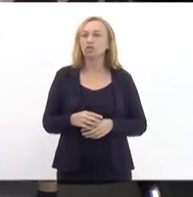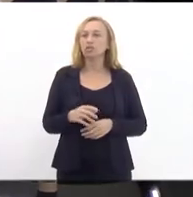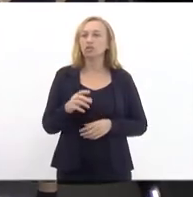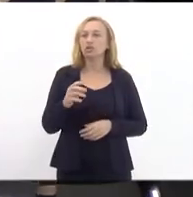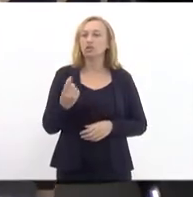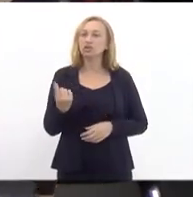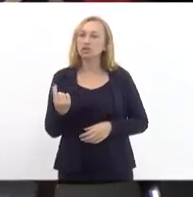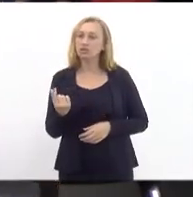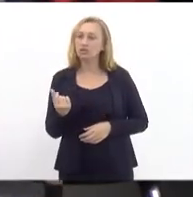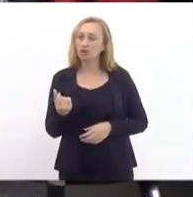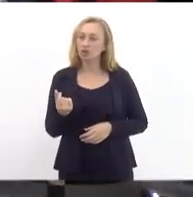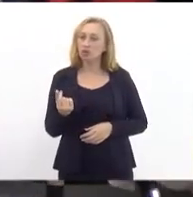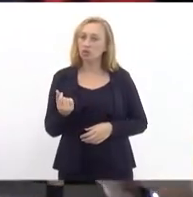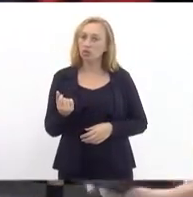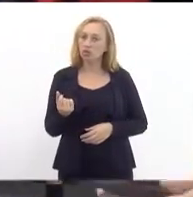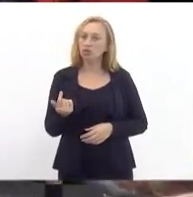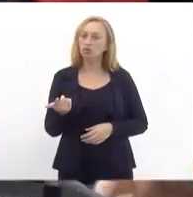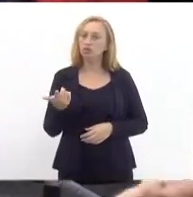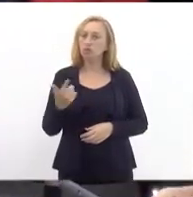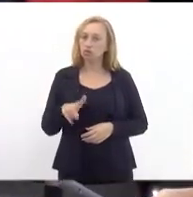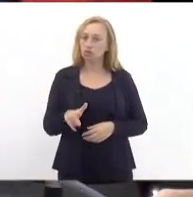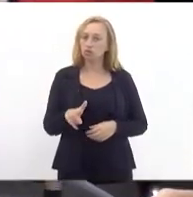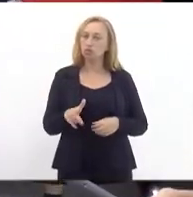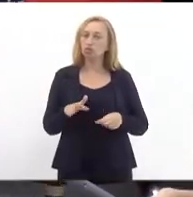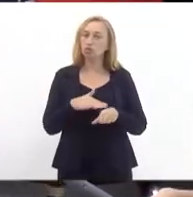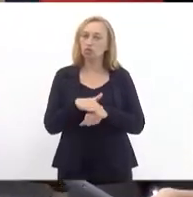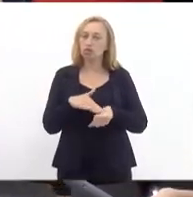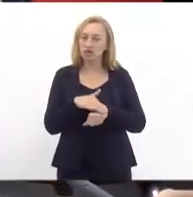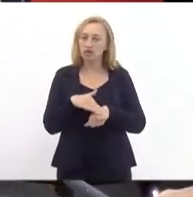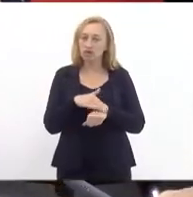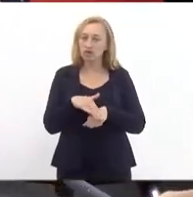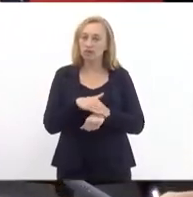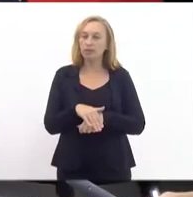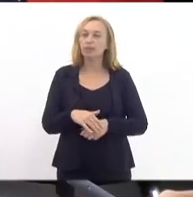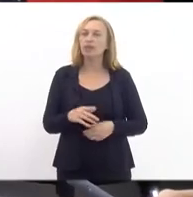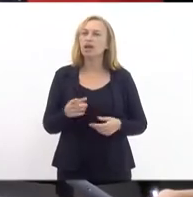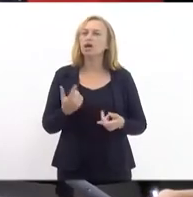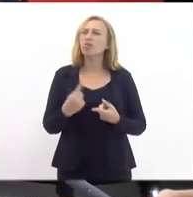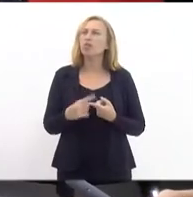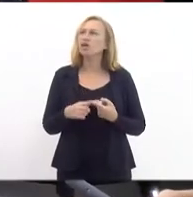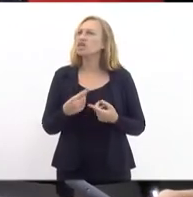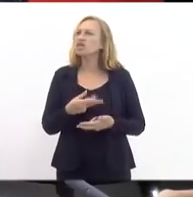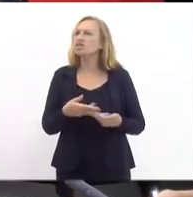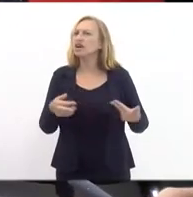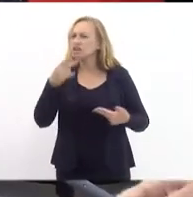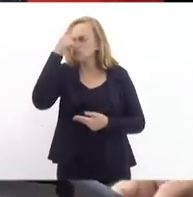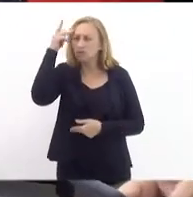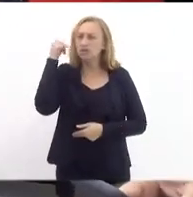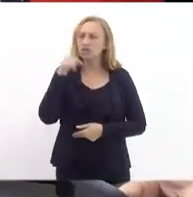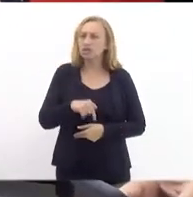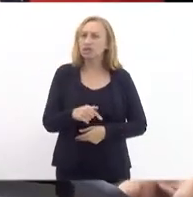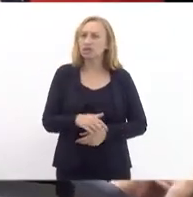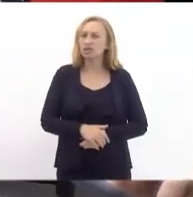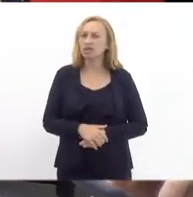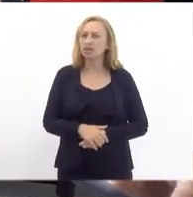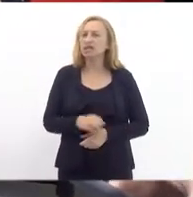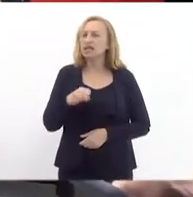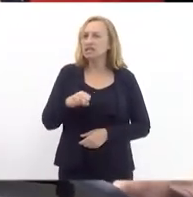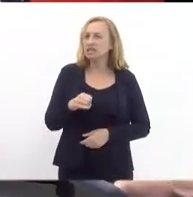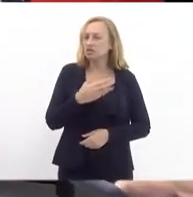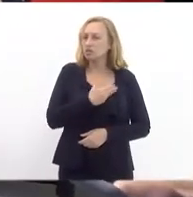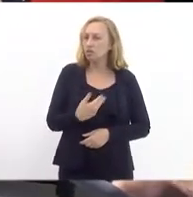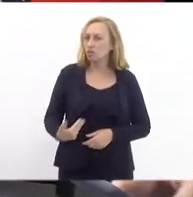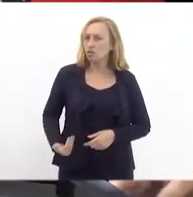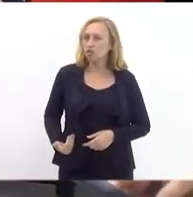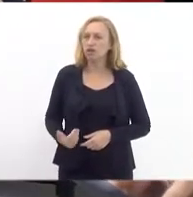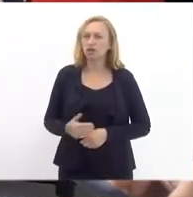tarifa. Né? E por que tem tanta gente aqui? Né? Se o governo tem